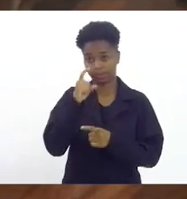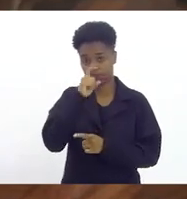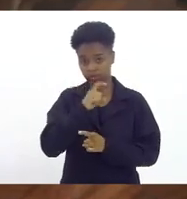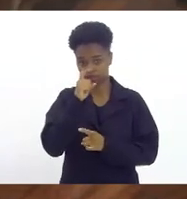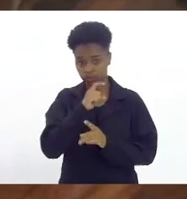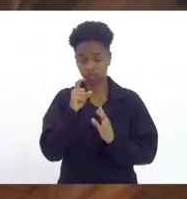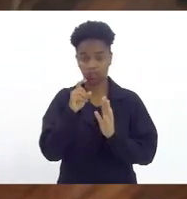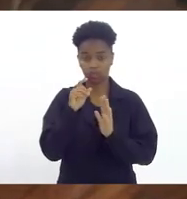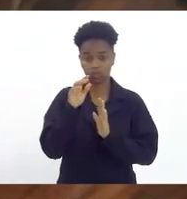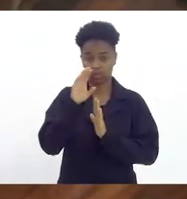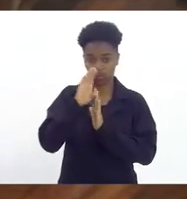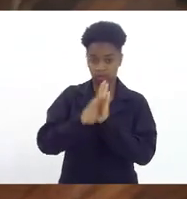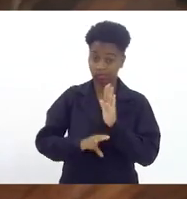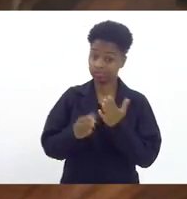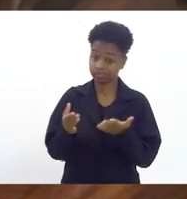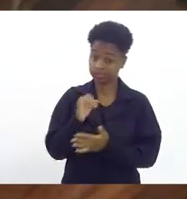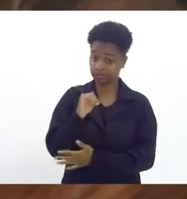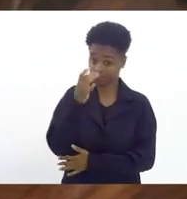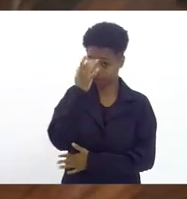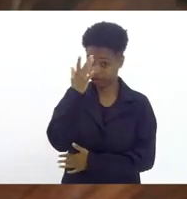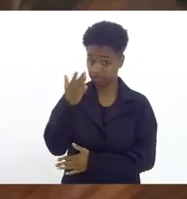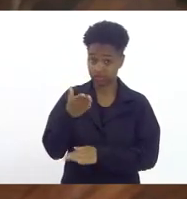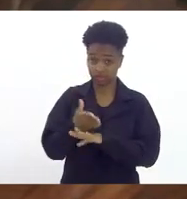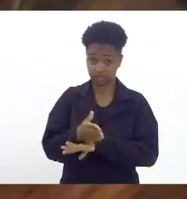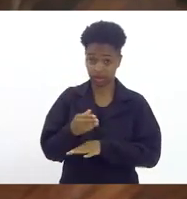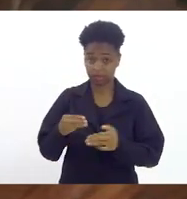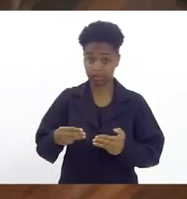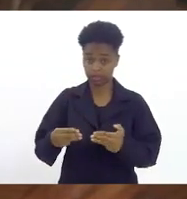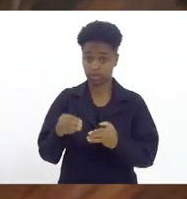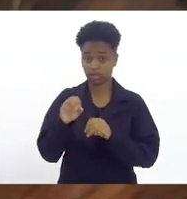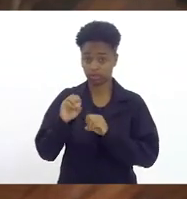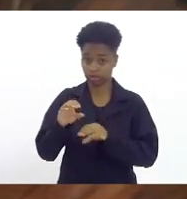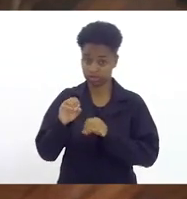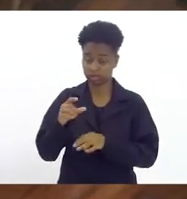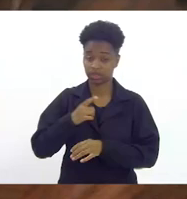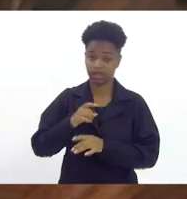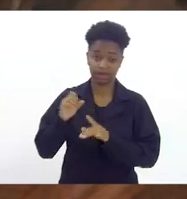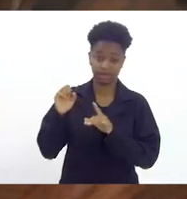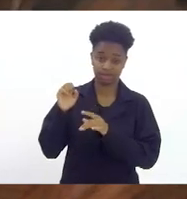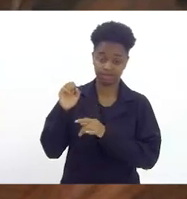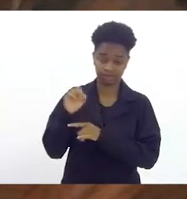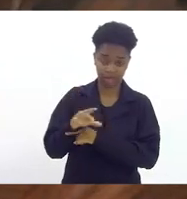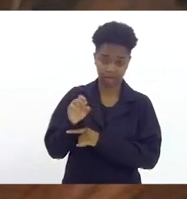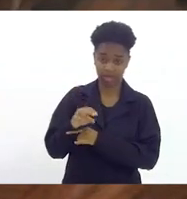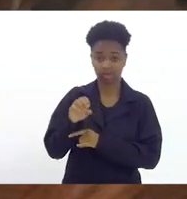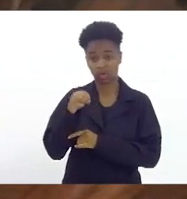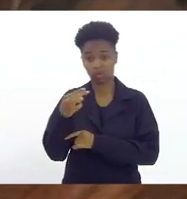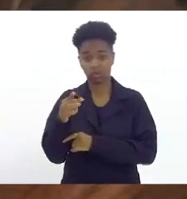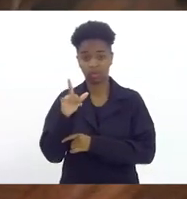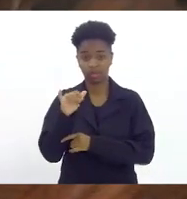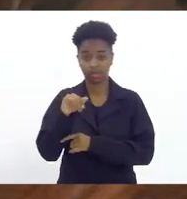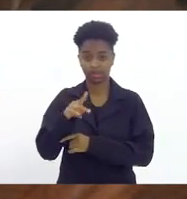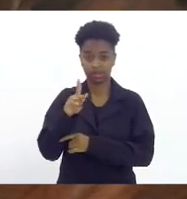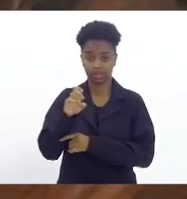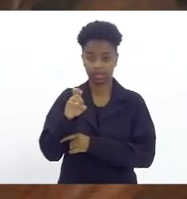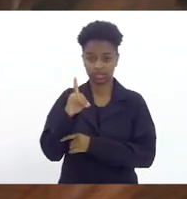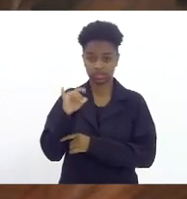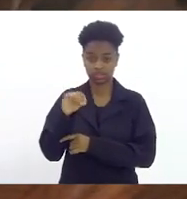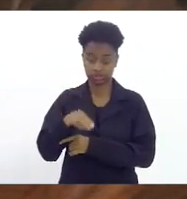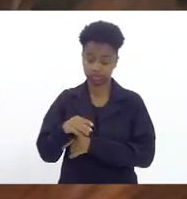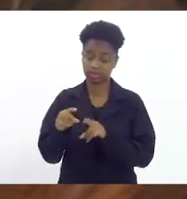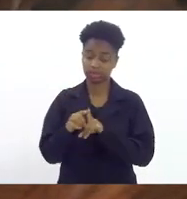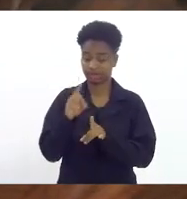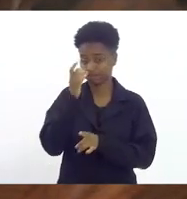você tá tão fácil entrar assim no Ministério da Educação pelo vagas.com LinkedIn alguma coisa tá fácil de mentir no currículo também